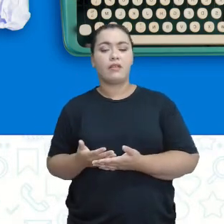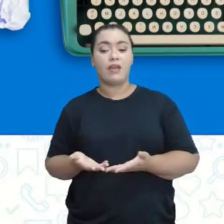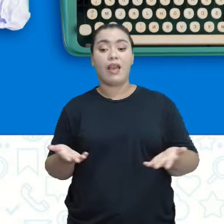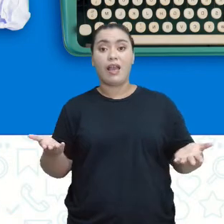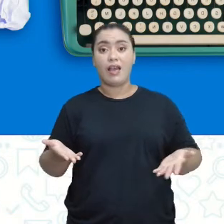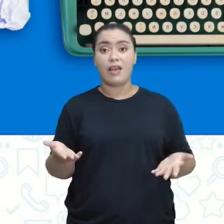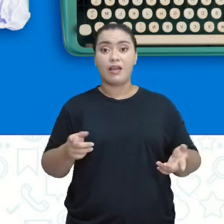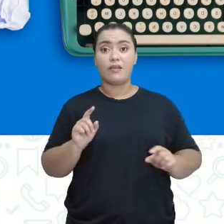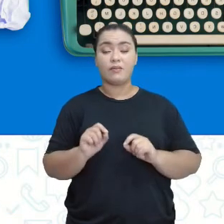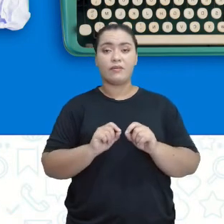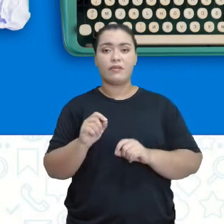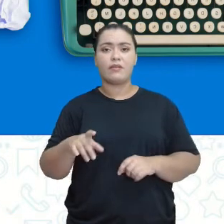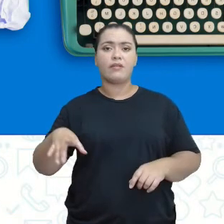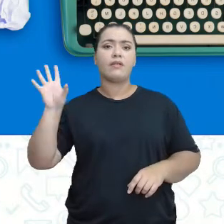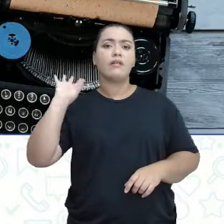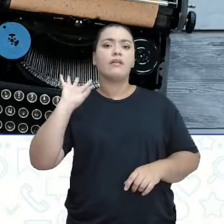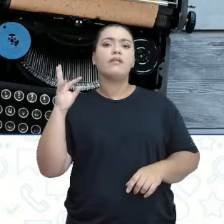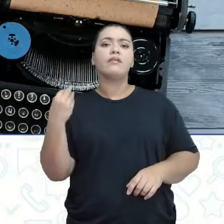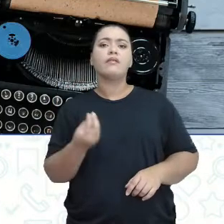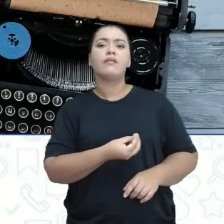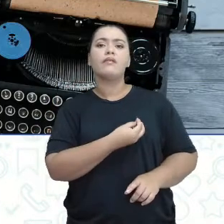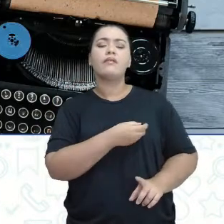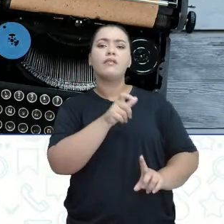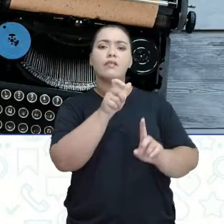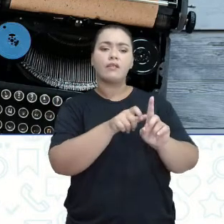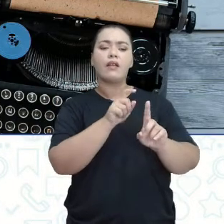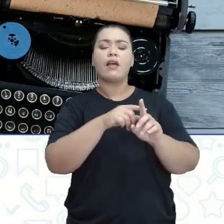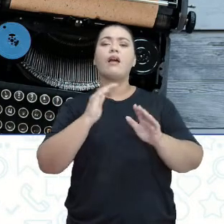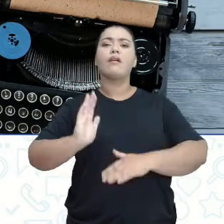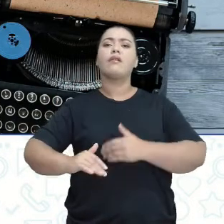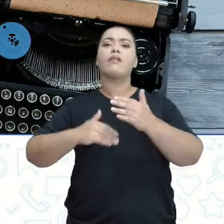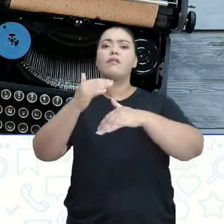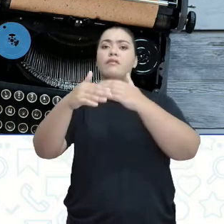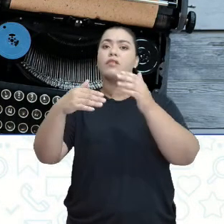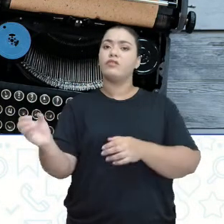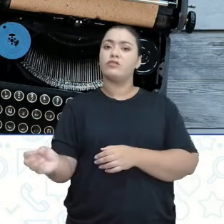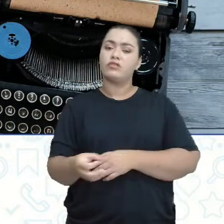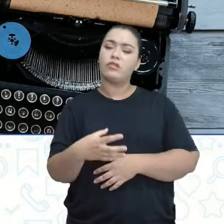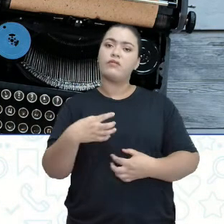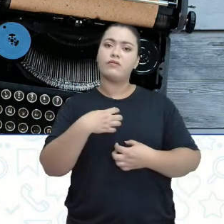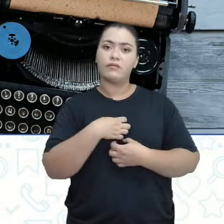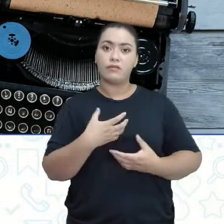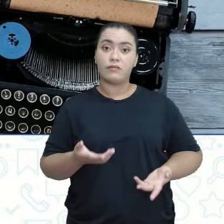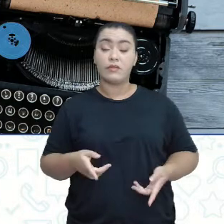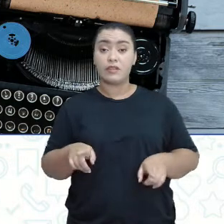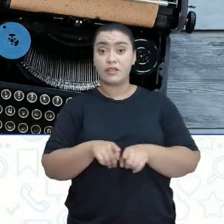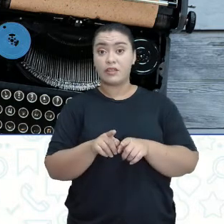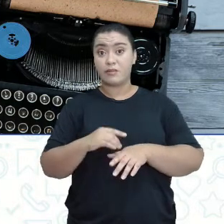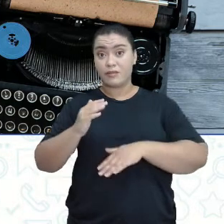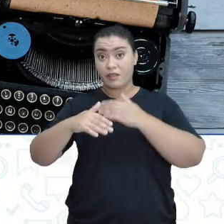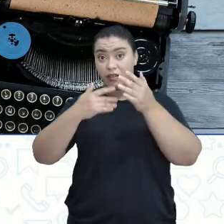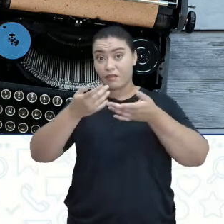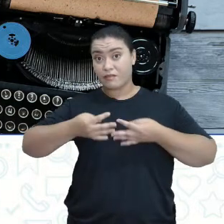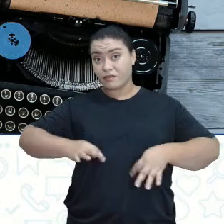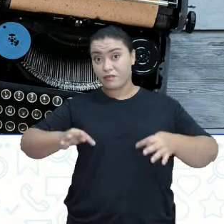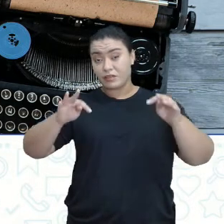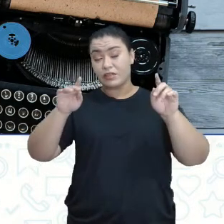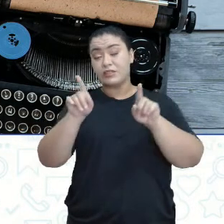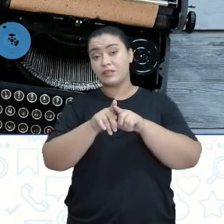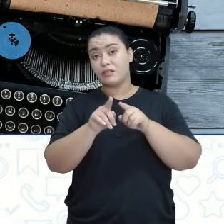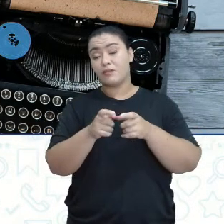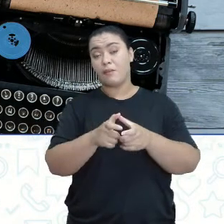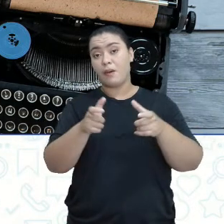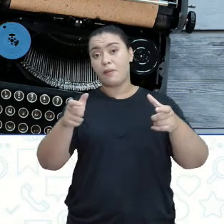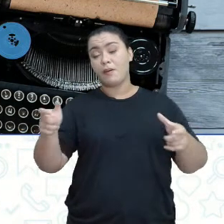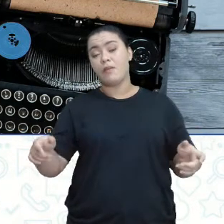a biografia tem evoluído para novas formas. E aí, diante do avanço tecnológico e do crescimento dos gêneros digitais,